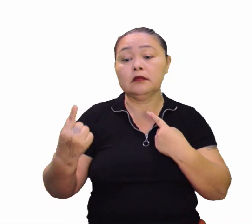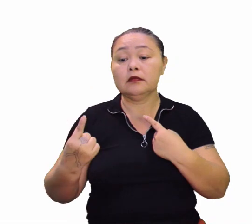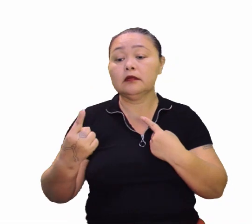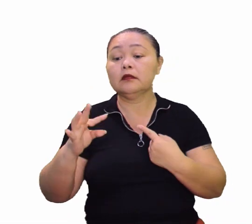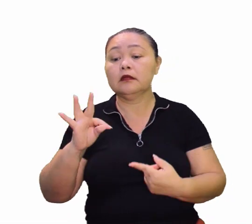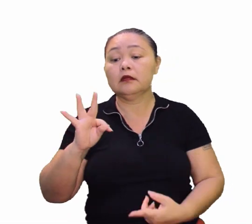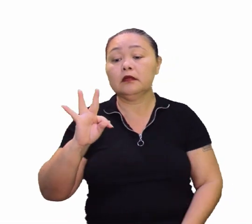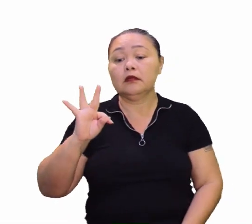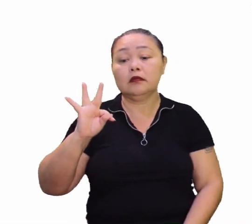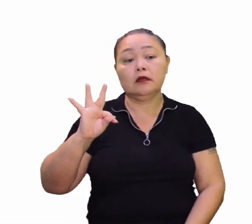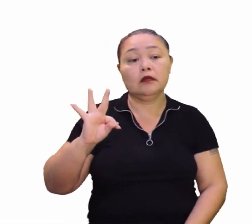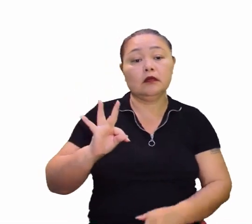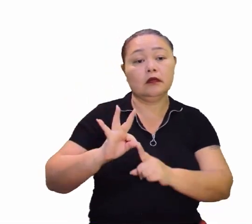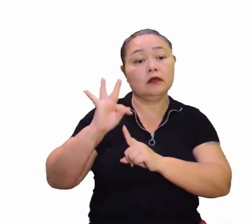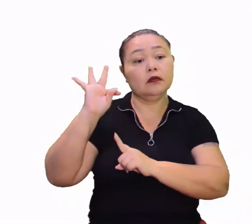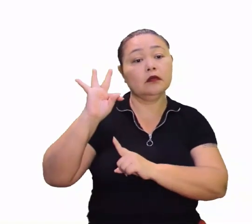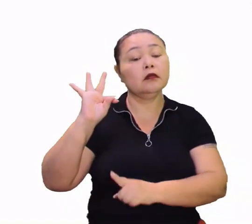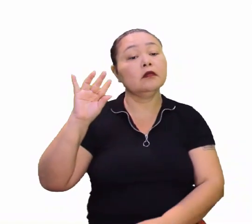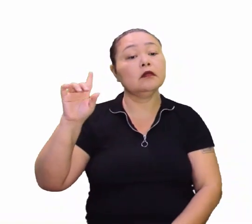térmica.